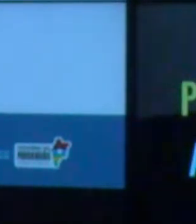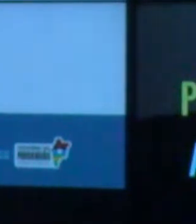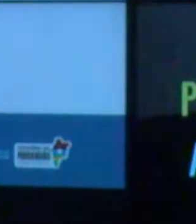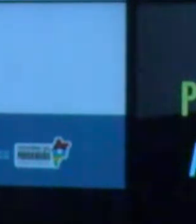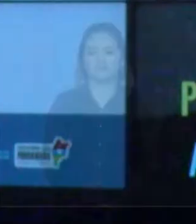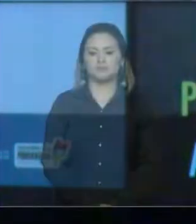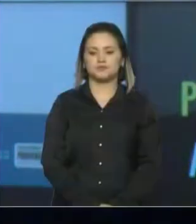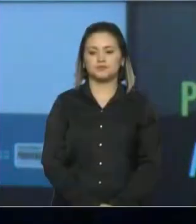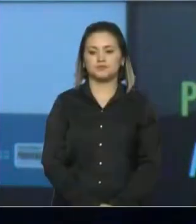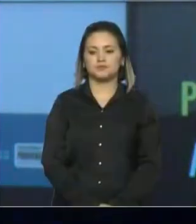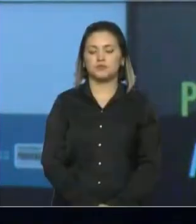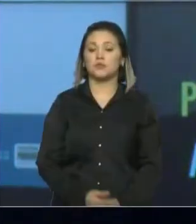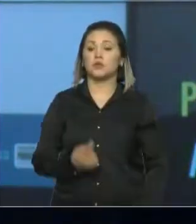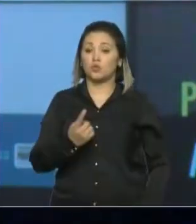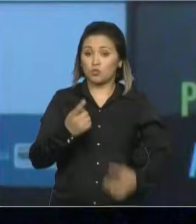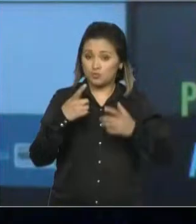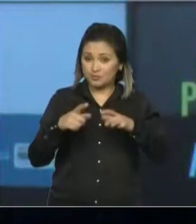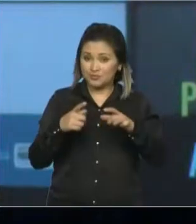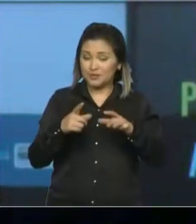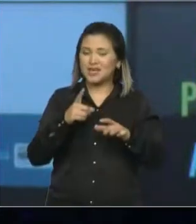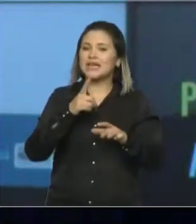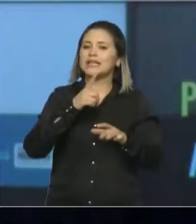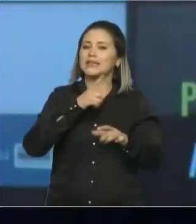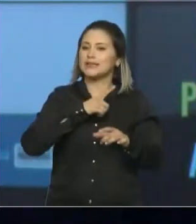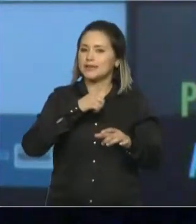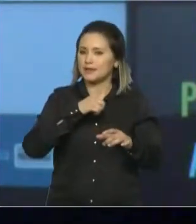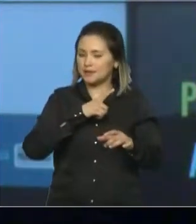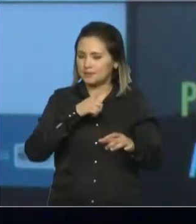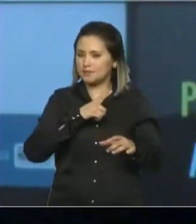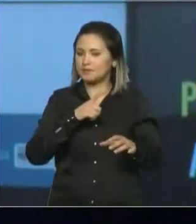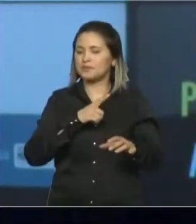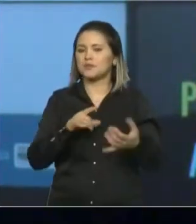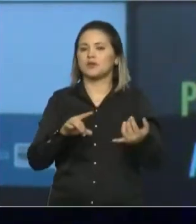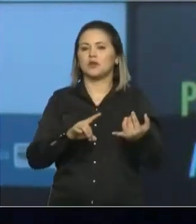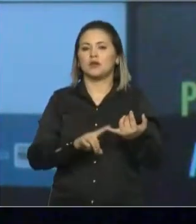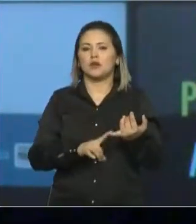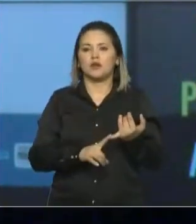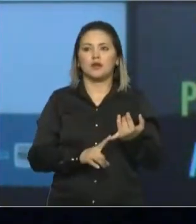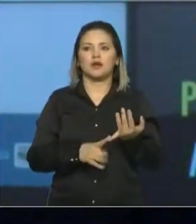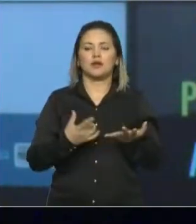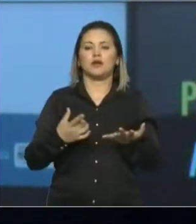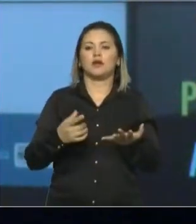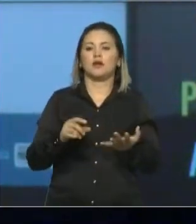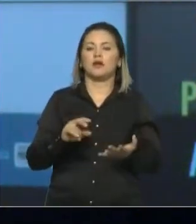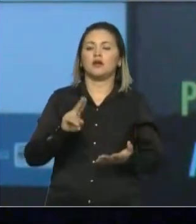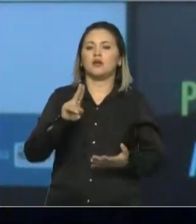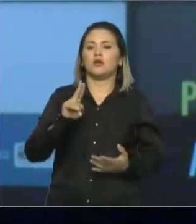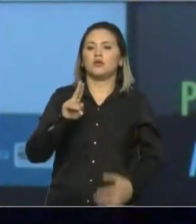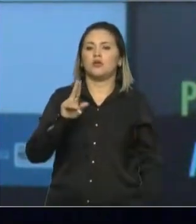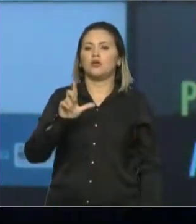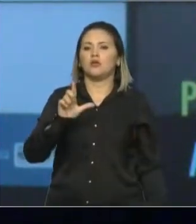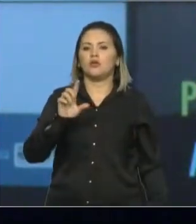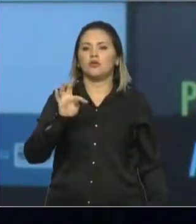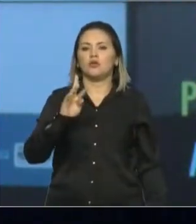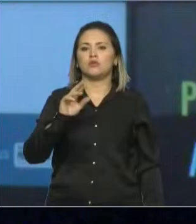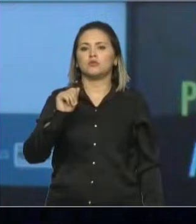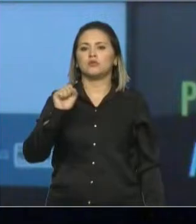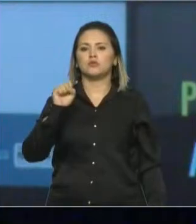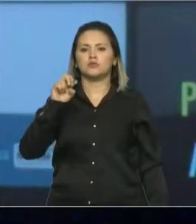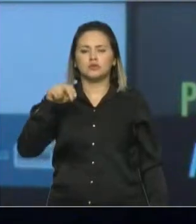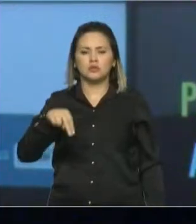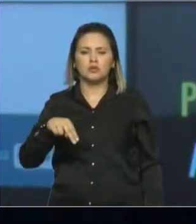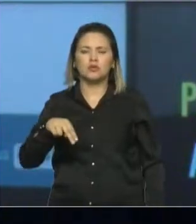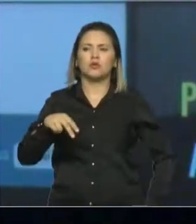só lugar. Ao lado da policlínica também tem um CEL, com 20 baias. De modo que os consórcios